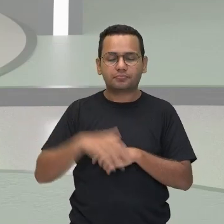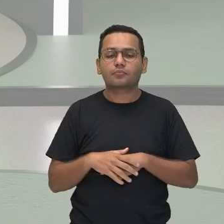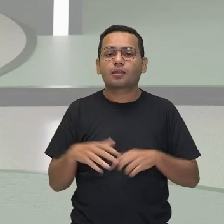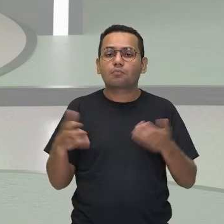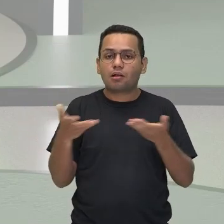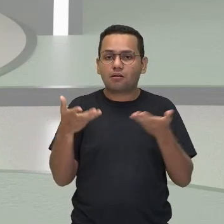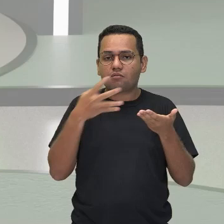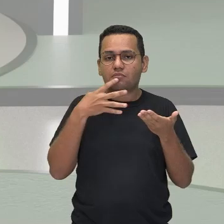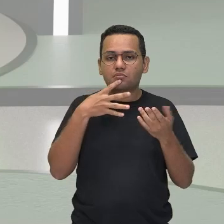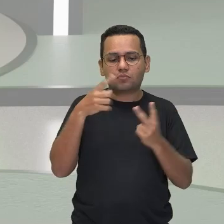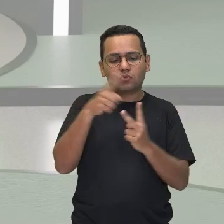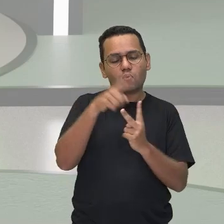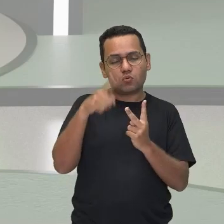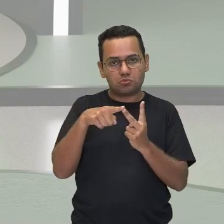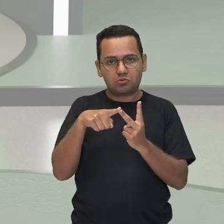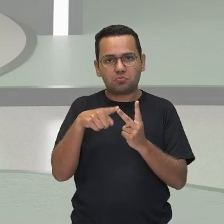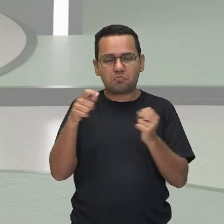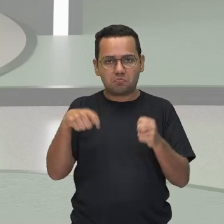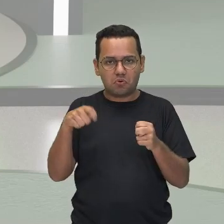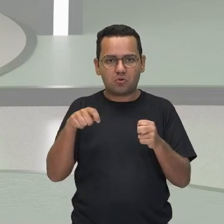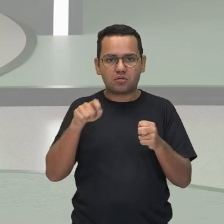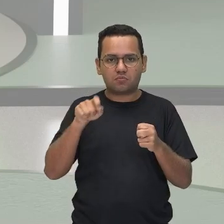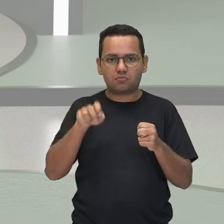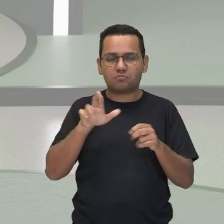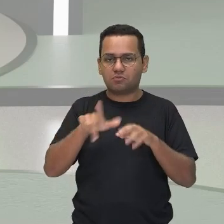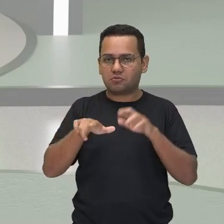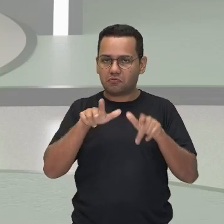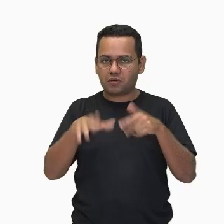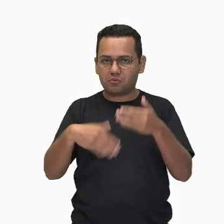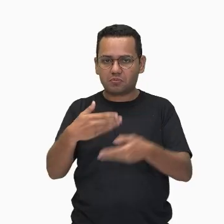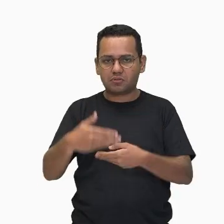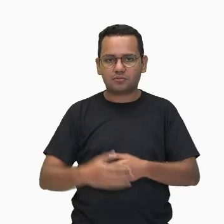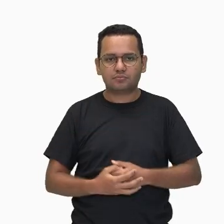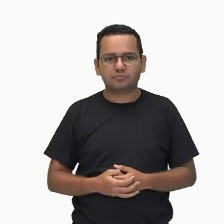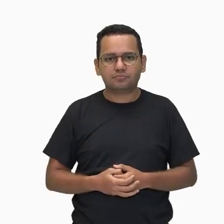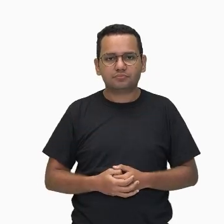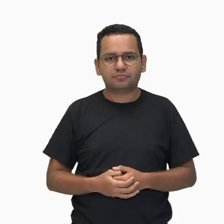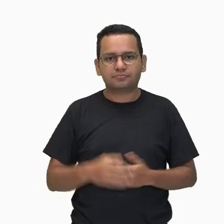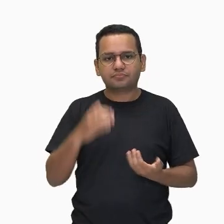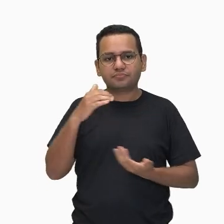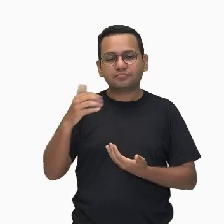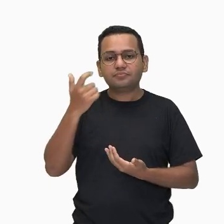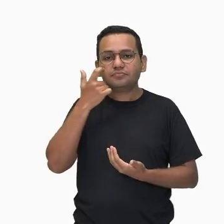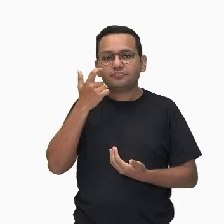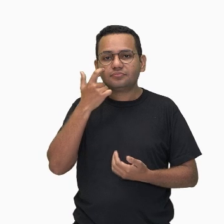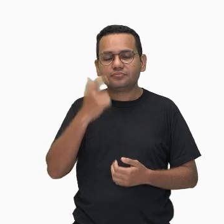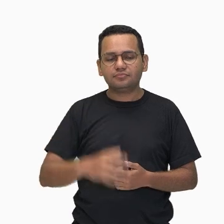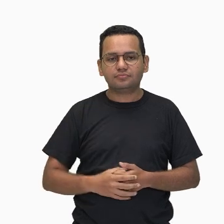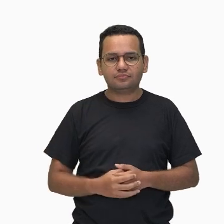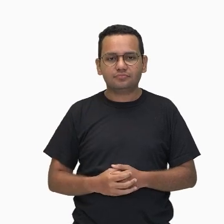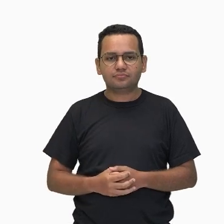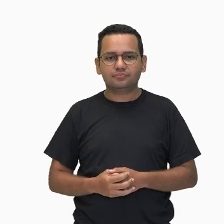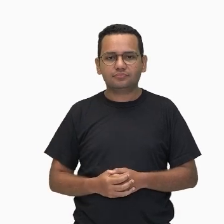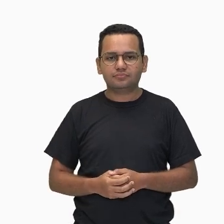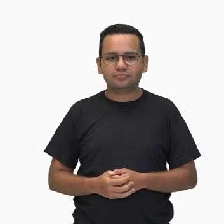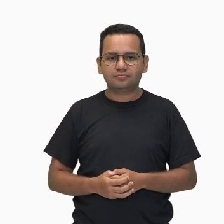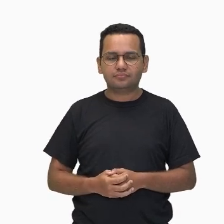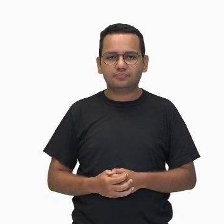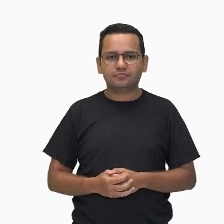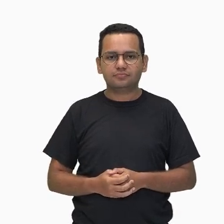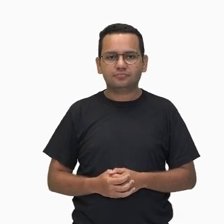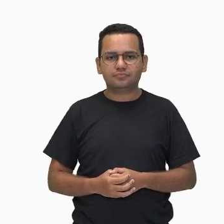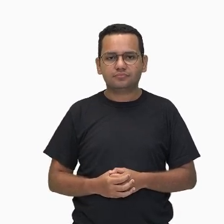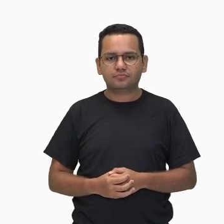gente precisa separar ao longo de diferentes processos. Nessa imagem, eu trago para